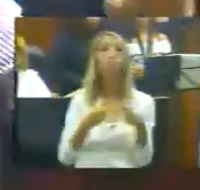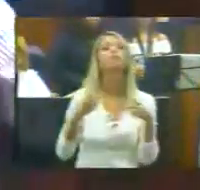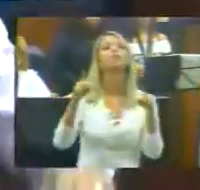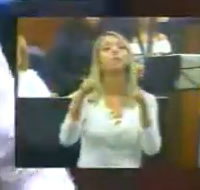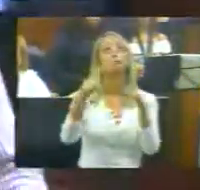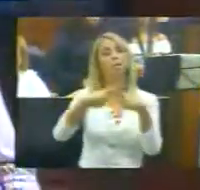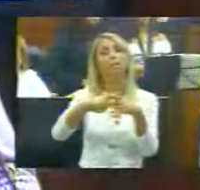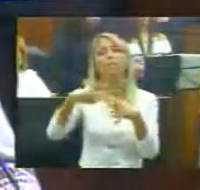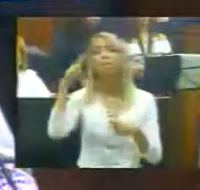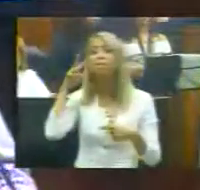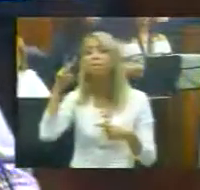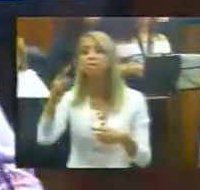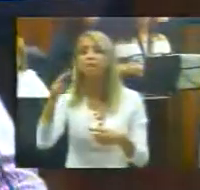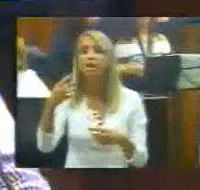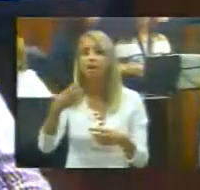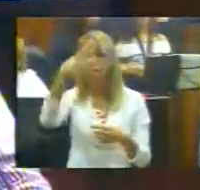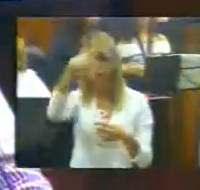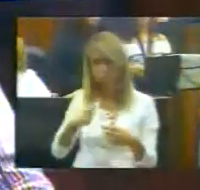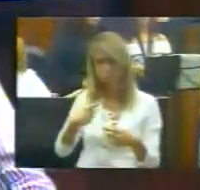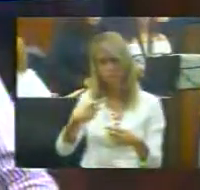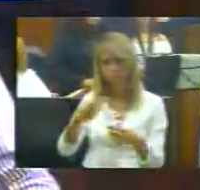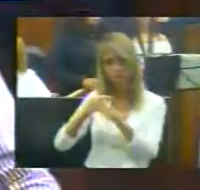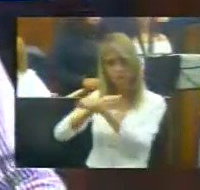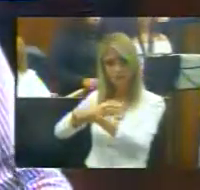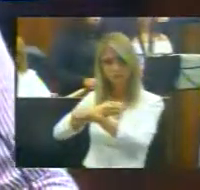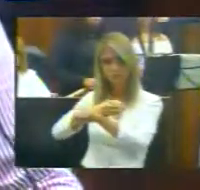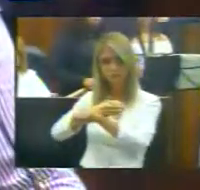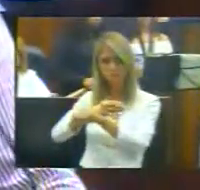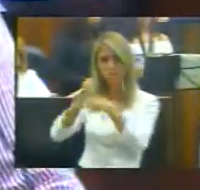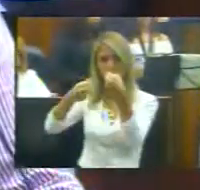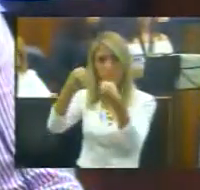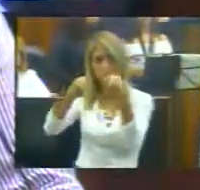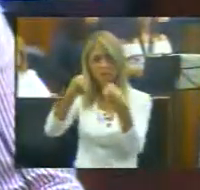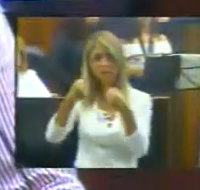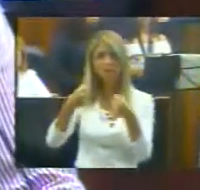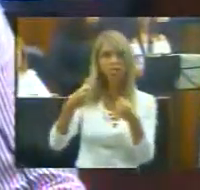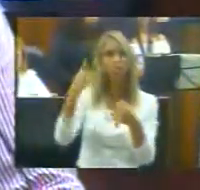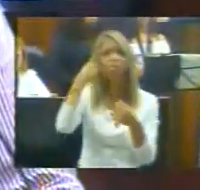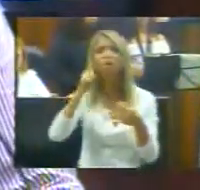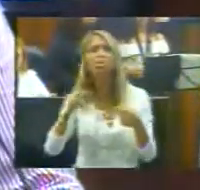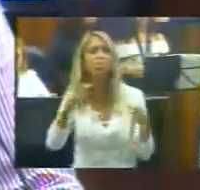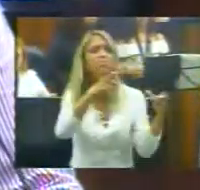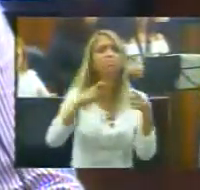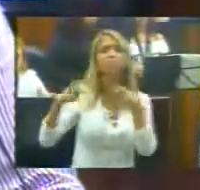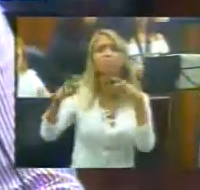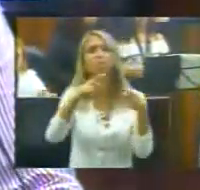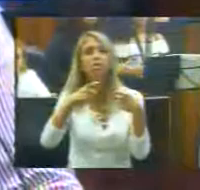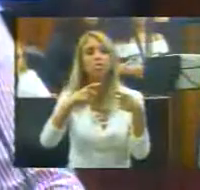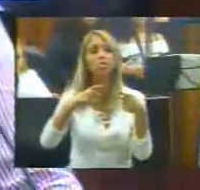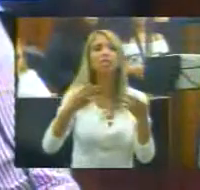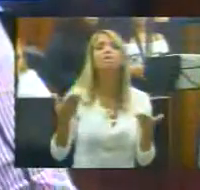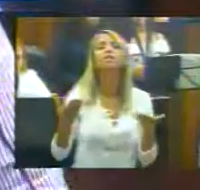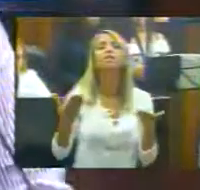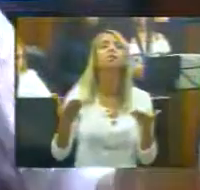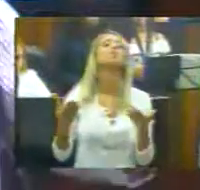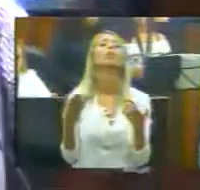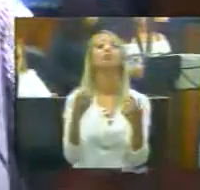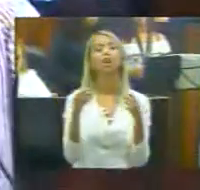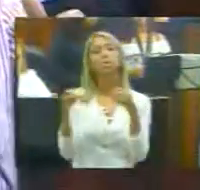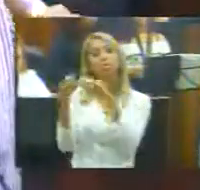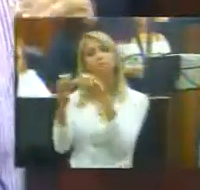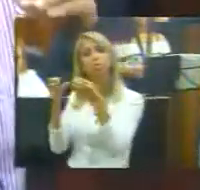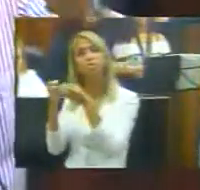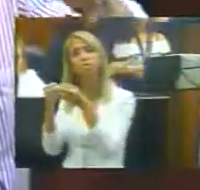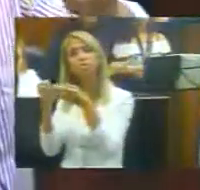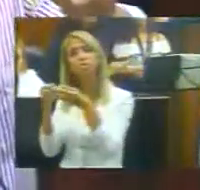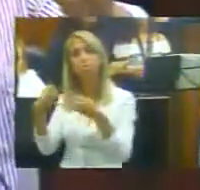que funciona. Quando eu entro na van da educação, eu não sei para onde a gente vai, porque quem define a rota é a equipe técnica. Eu